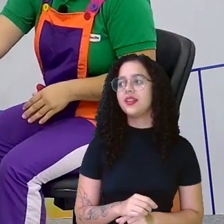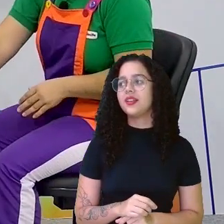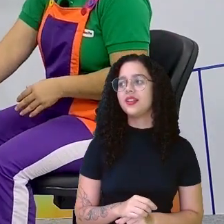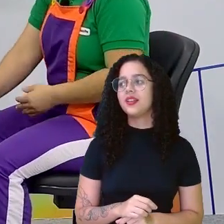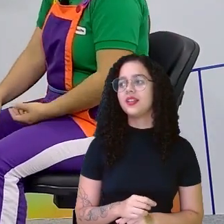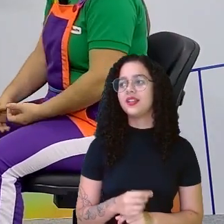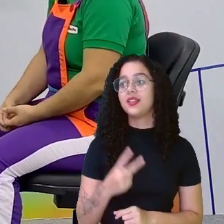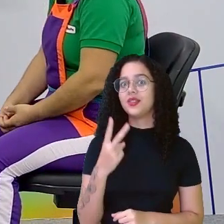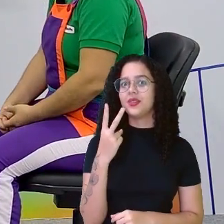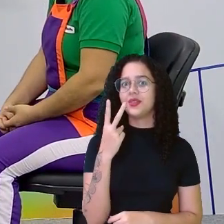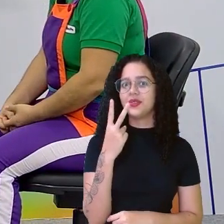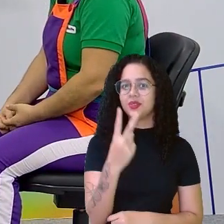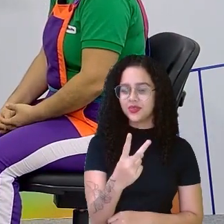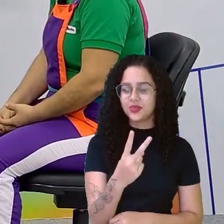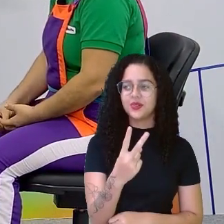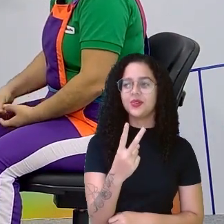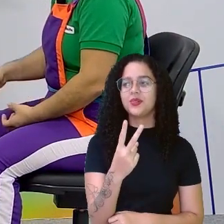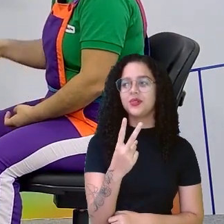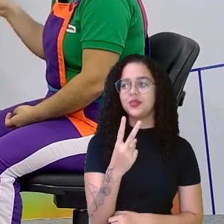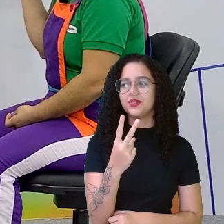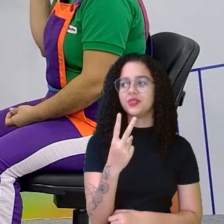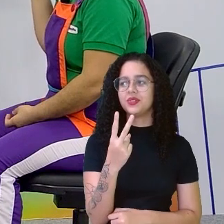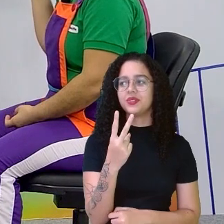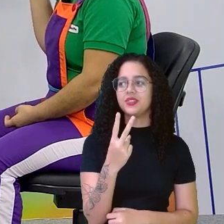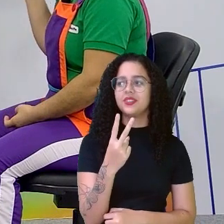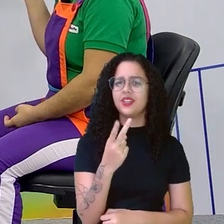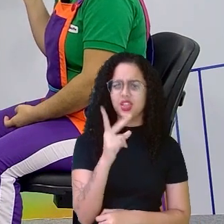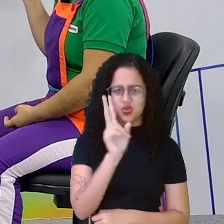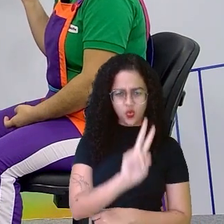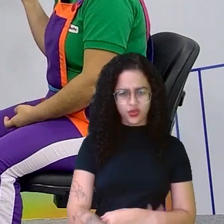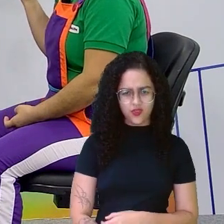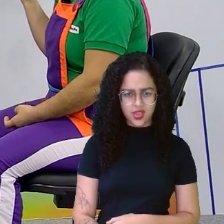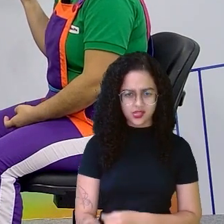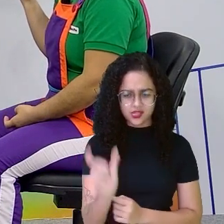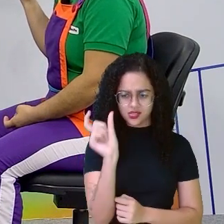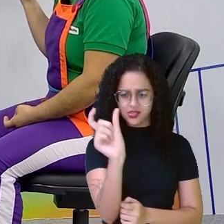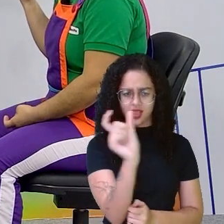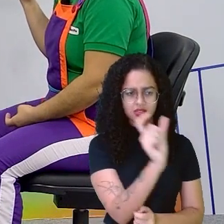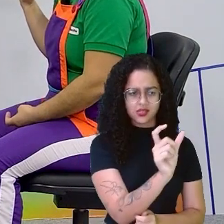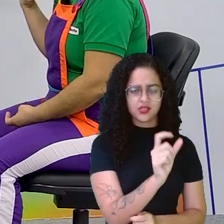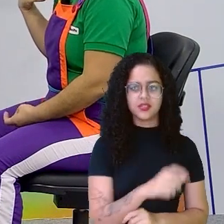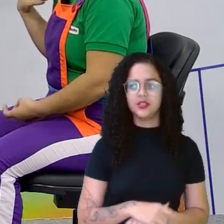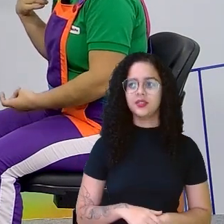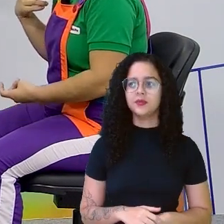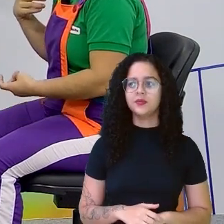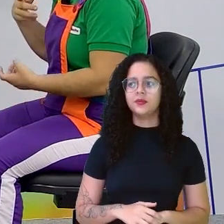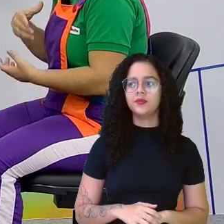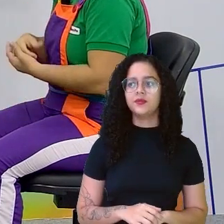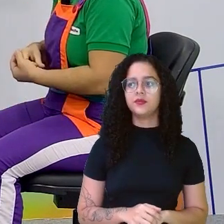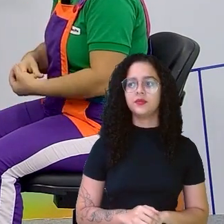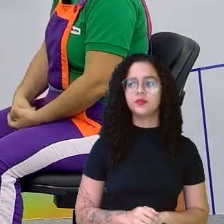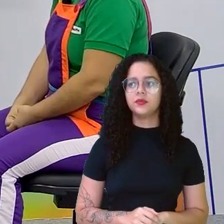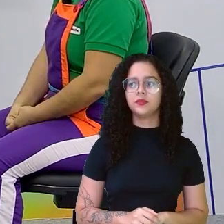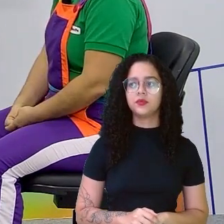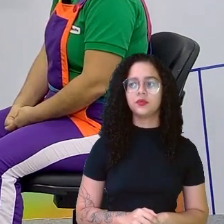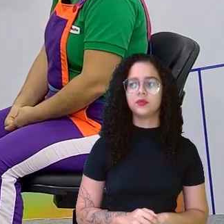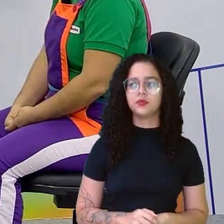Levanta um pouquinho. É... será que são dois pedacinhos? Será? Vai